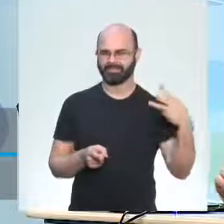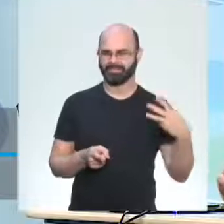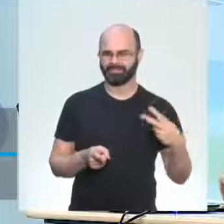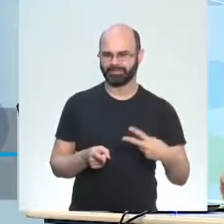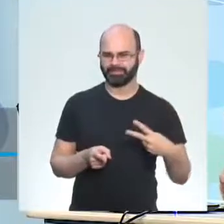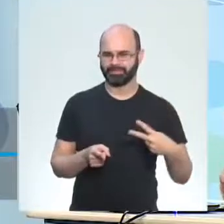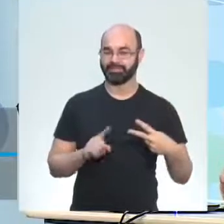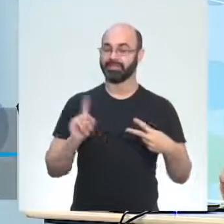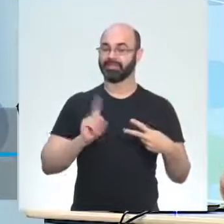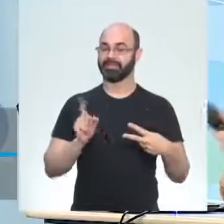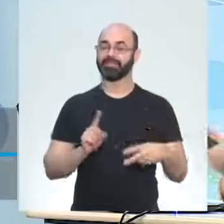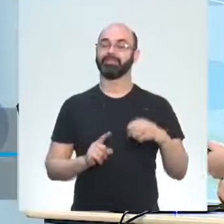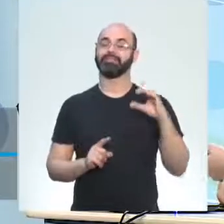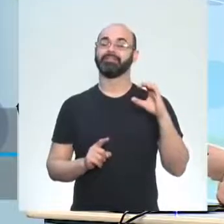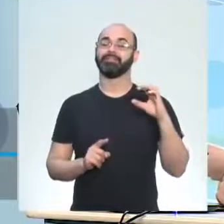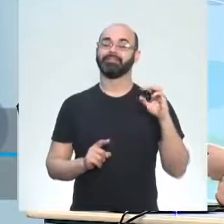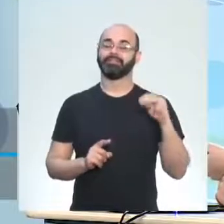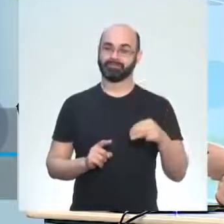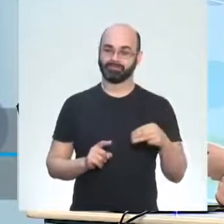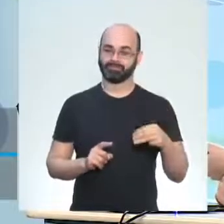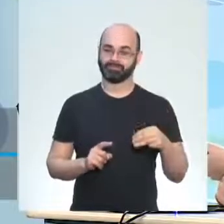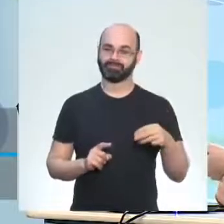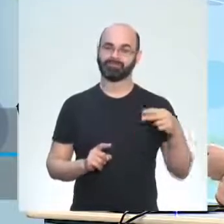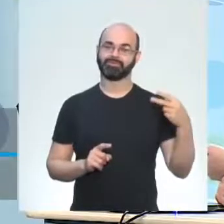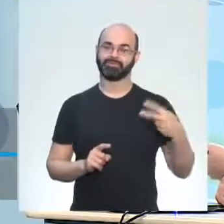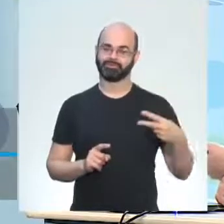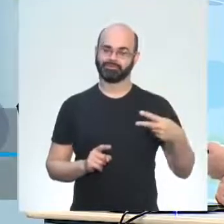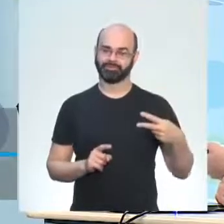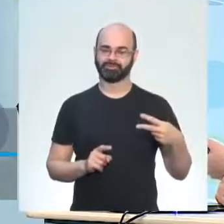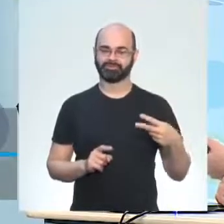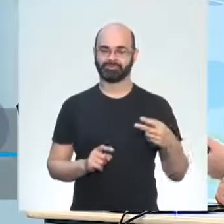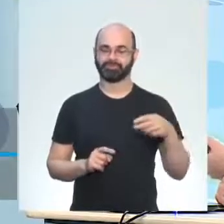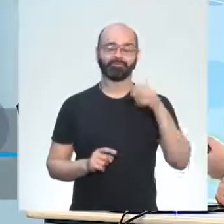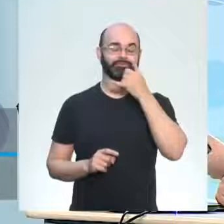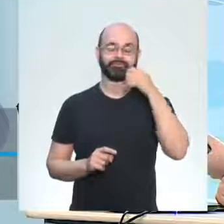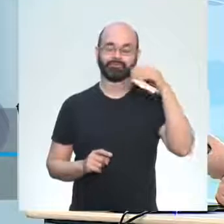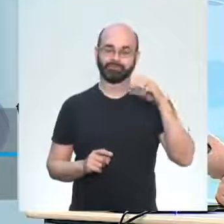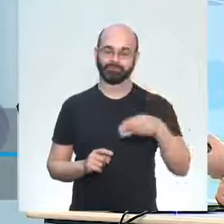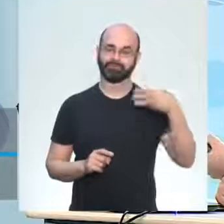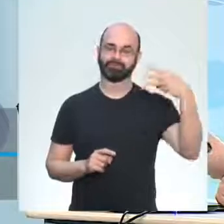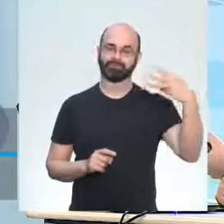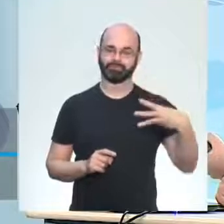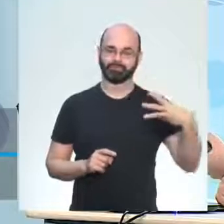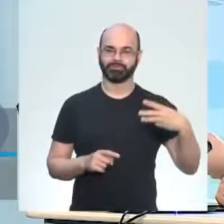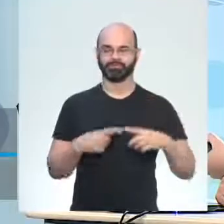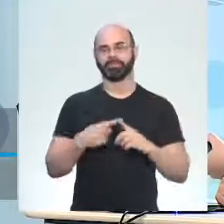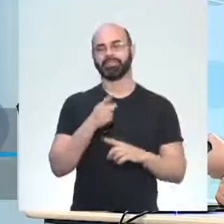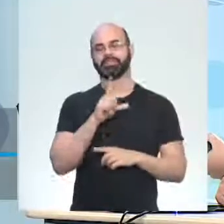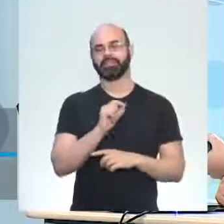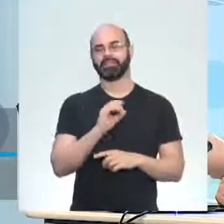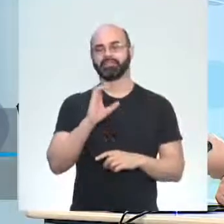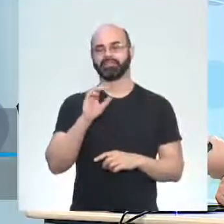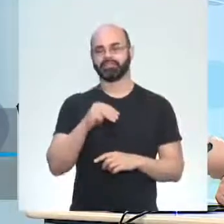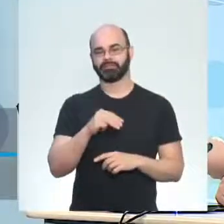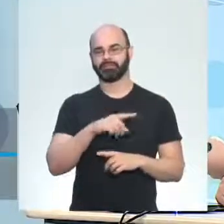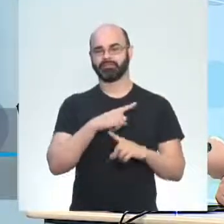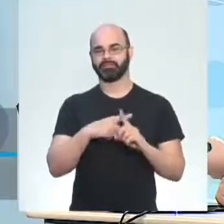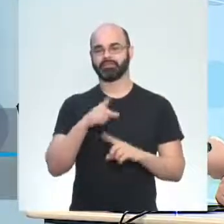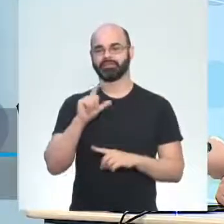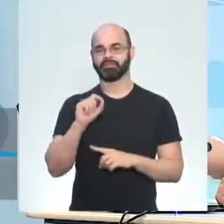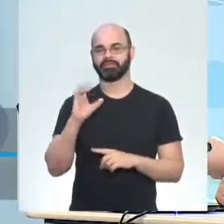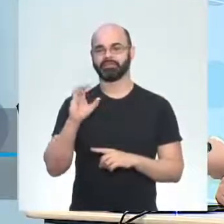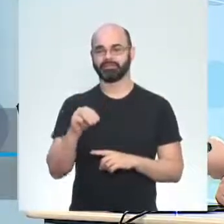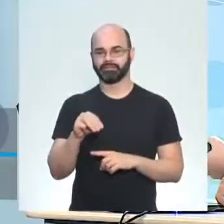que é centímetro cúbico? Porque são 10 centímetros, né? Então, se eu fizer 10 centímetros vezes 10 centímetros vezes